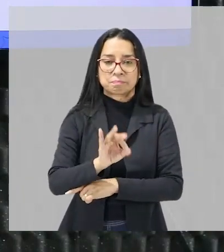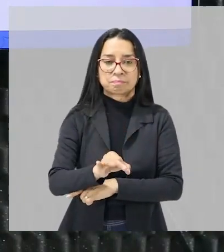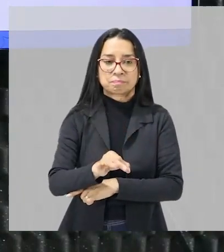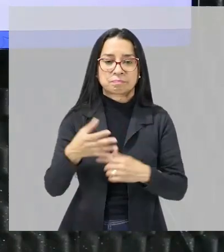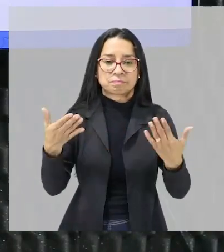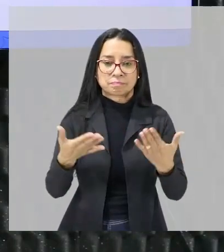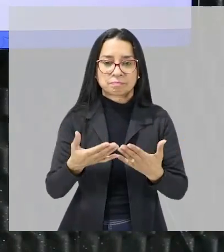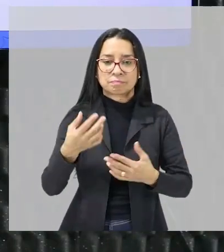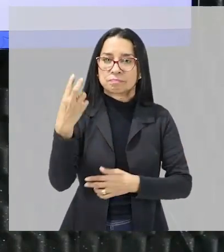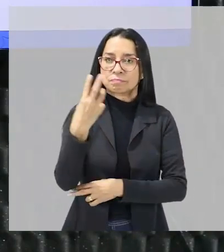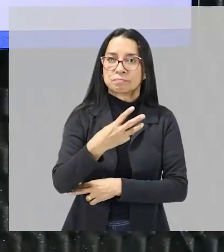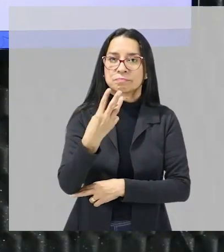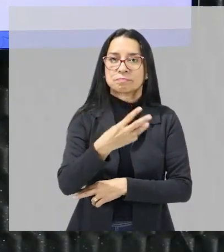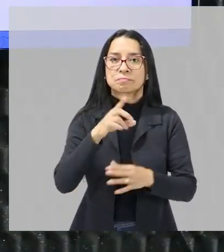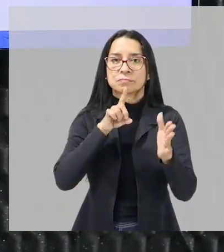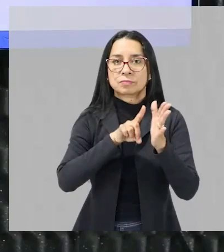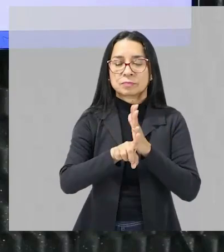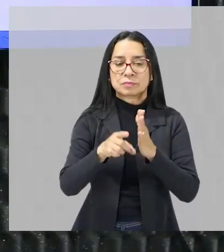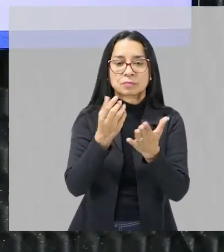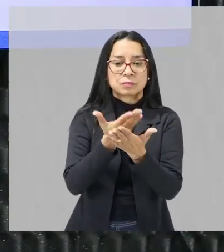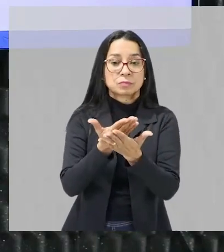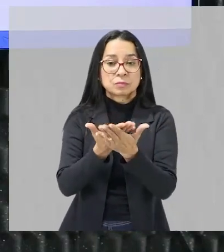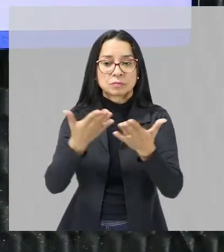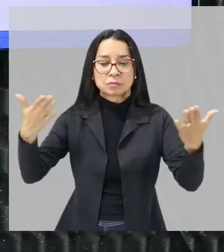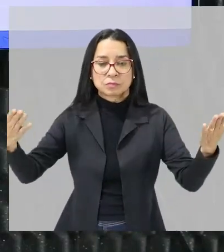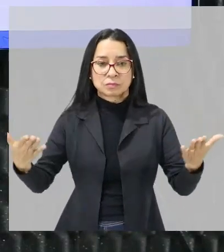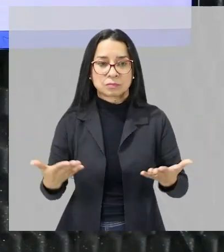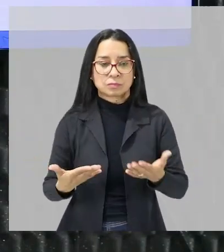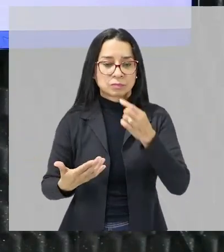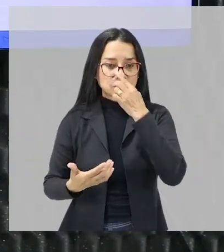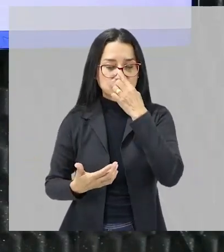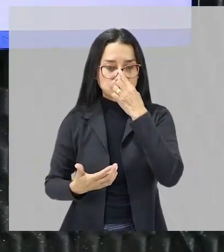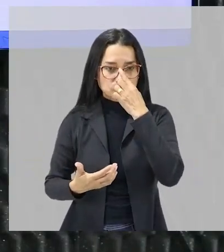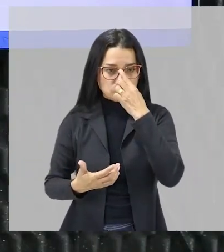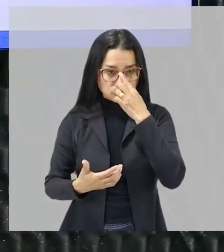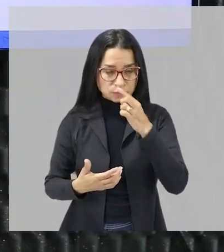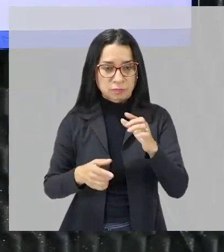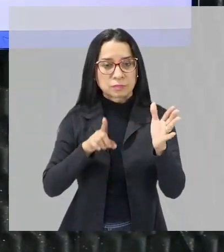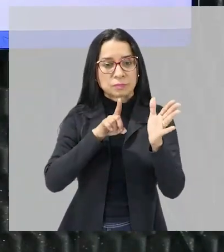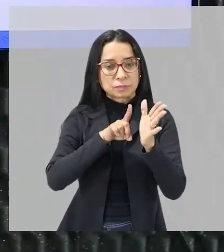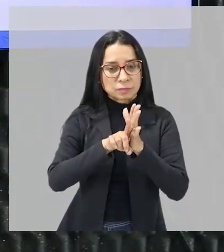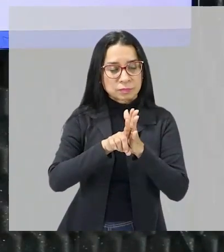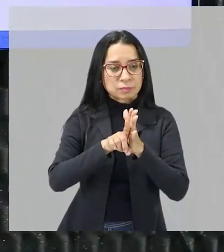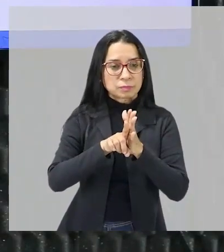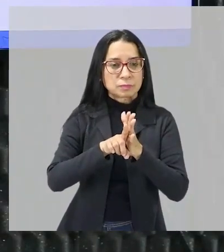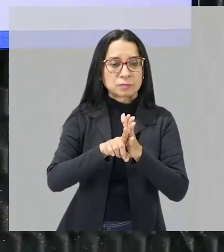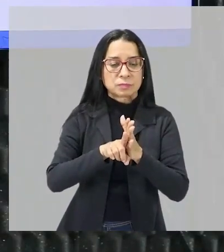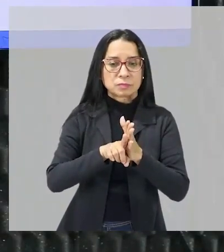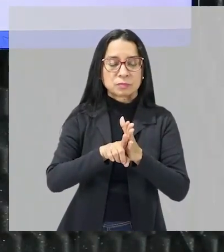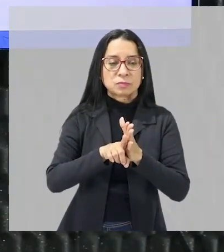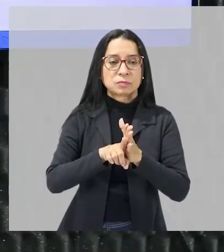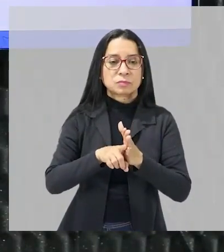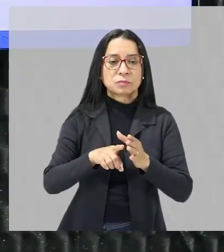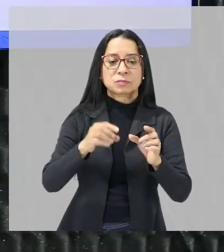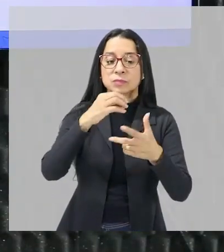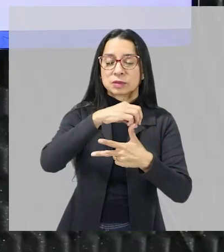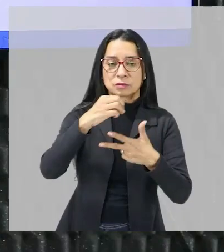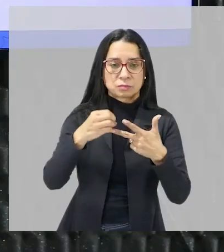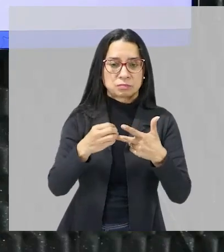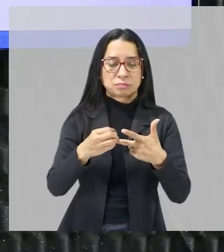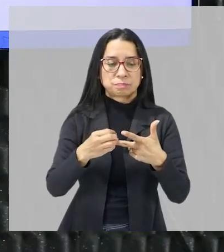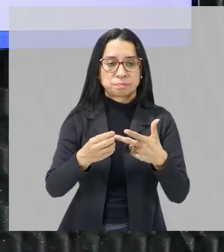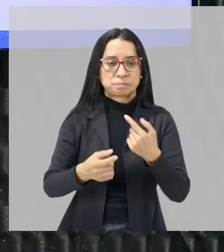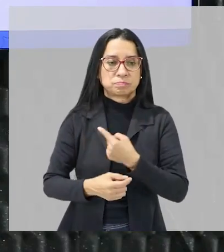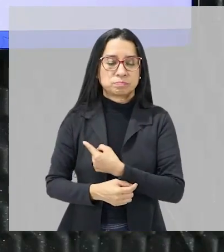para a terceira pergunta da aula de hoje. E essa terceira é questão de Enem. Já caiu no Enem e quando caiu no Enem,